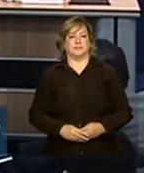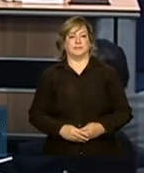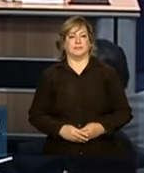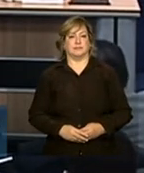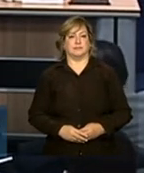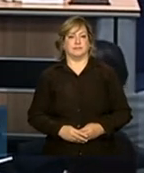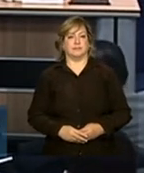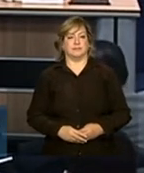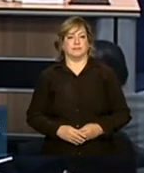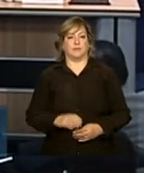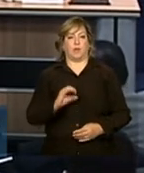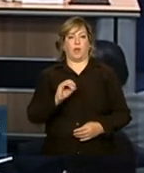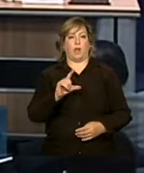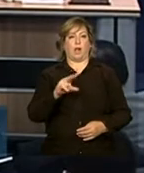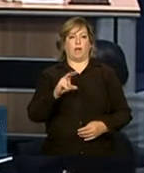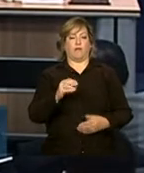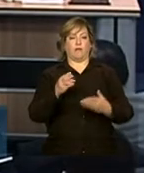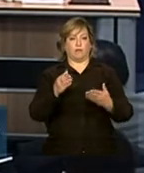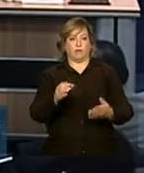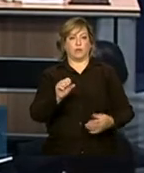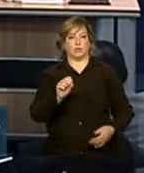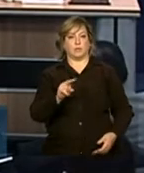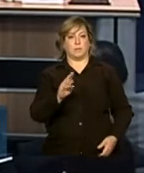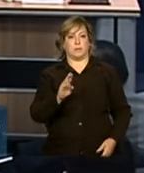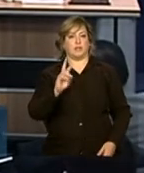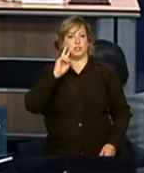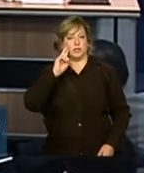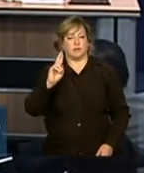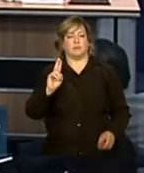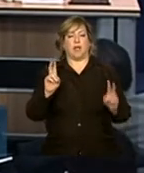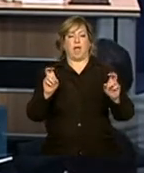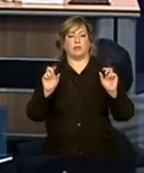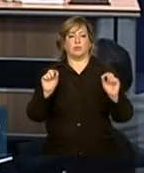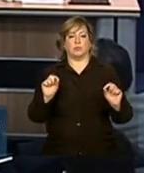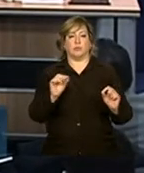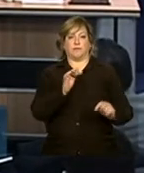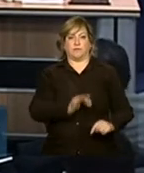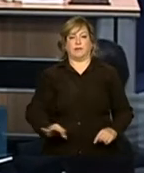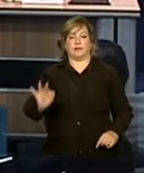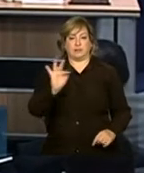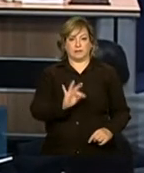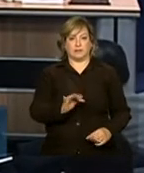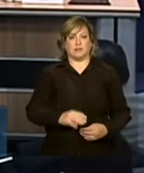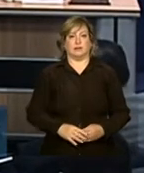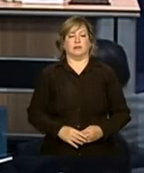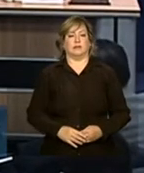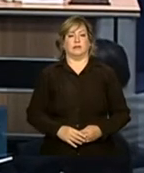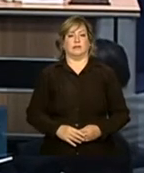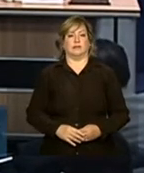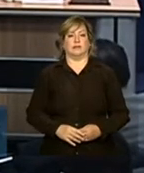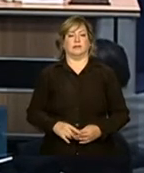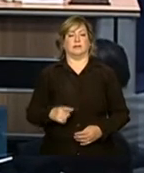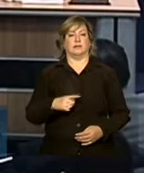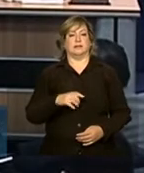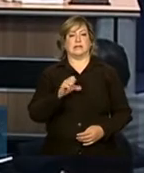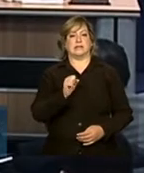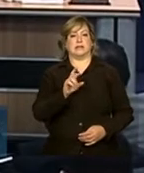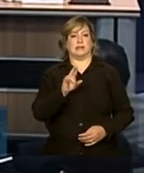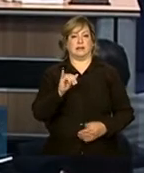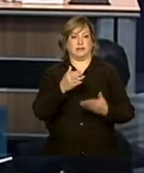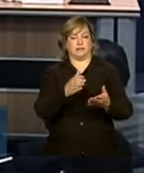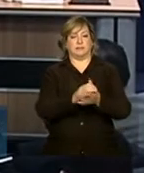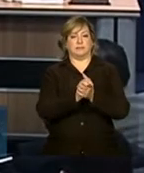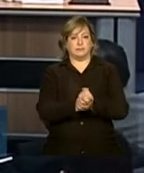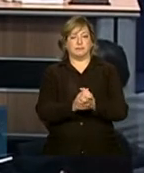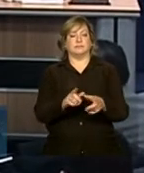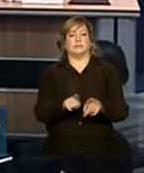O Olavo Noleto nossos subchefe de assuntos federativos lá da Sr Maurício